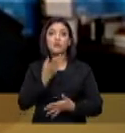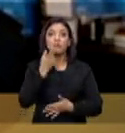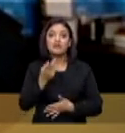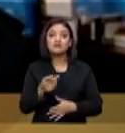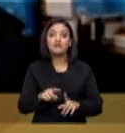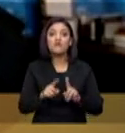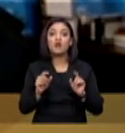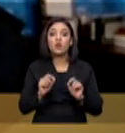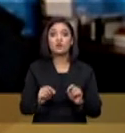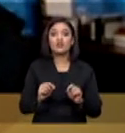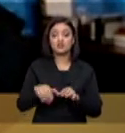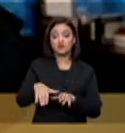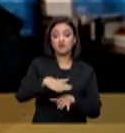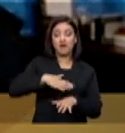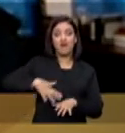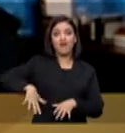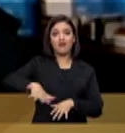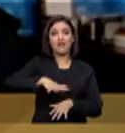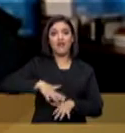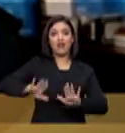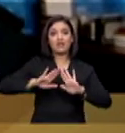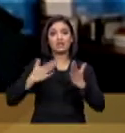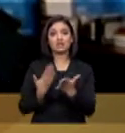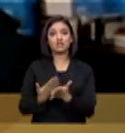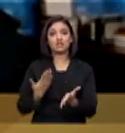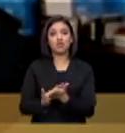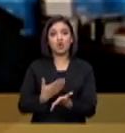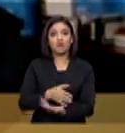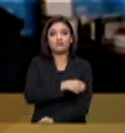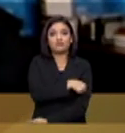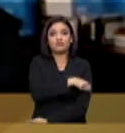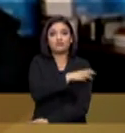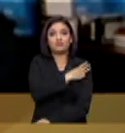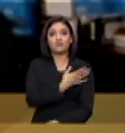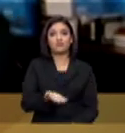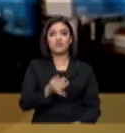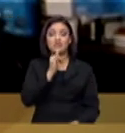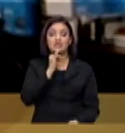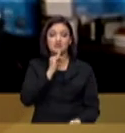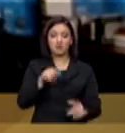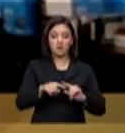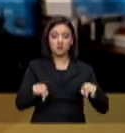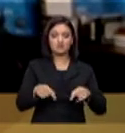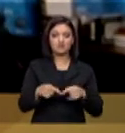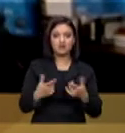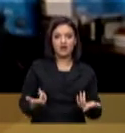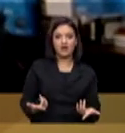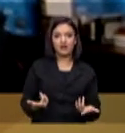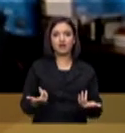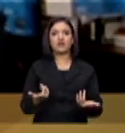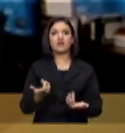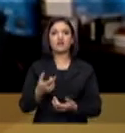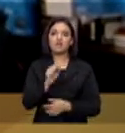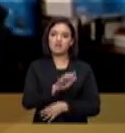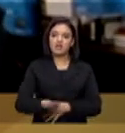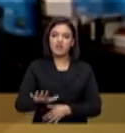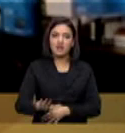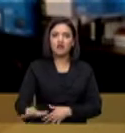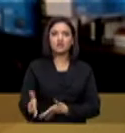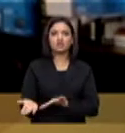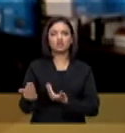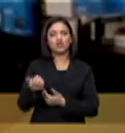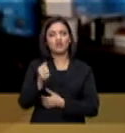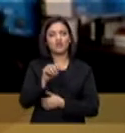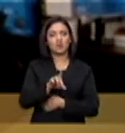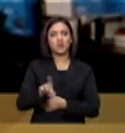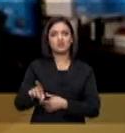crianças nos estabelecimentos de educação básica, ou seja, nas salas de aula, onde as crianças e os adolescentes estão. E é esses que